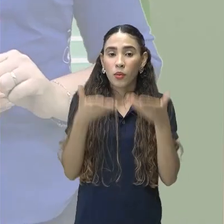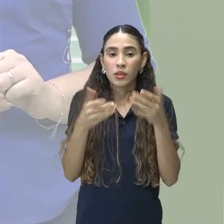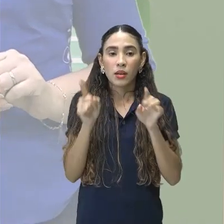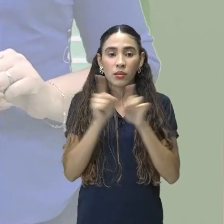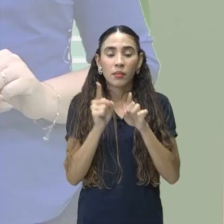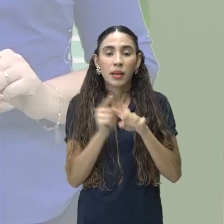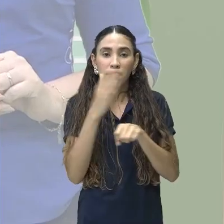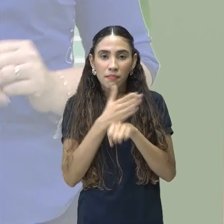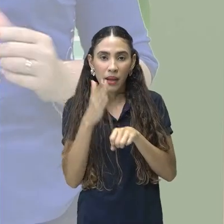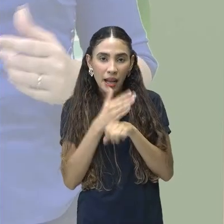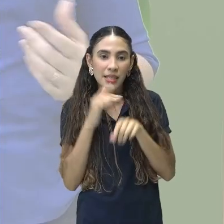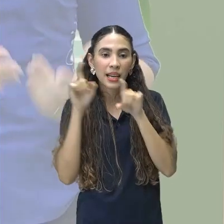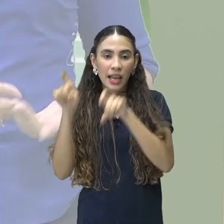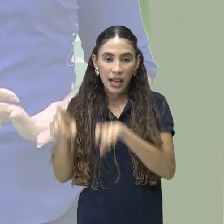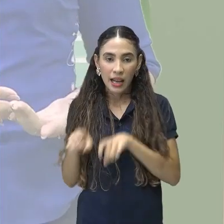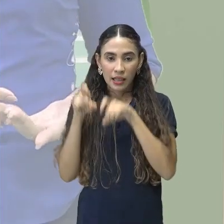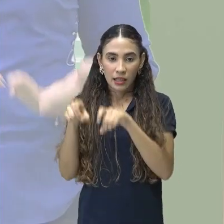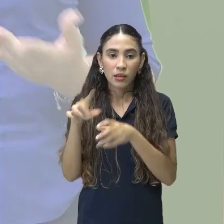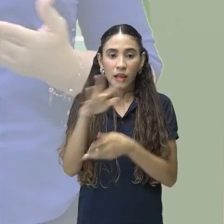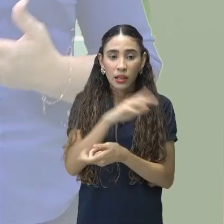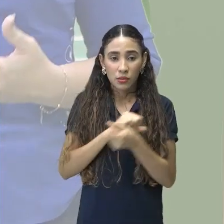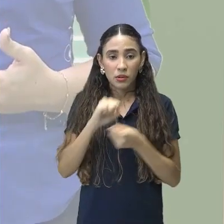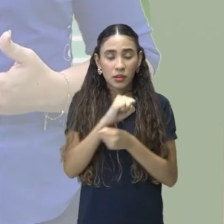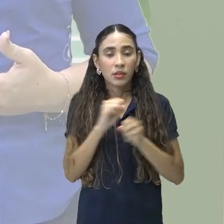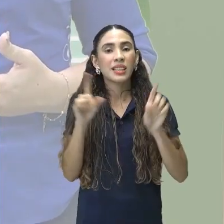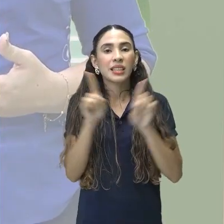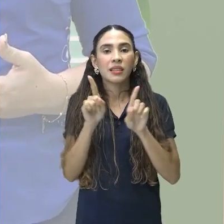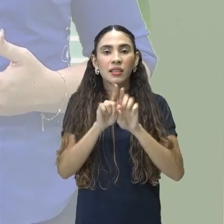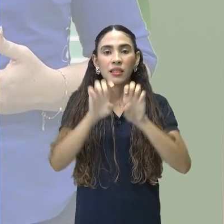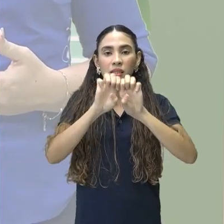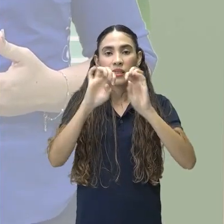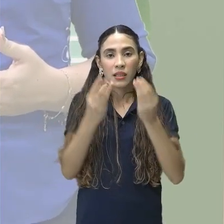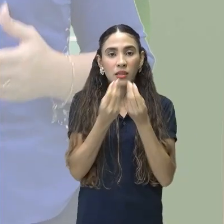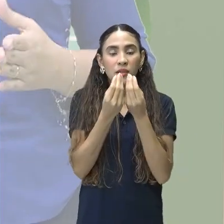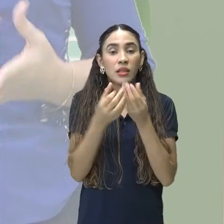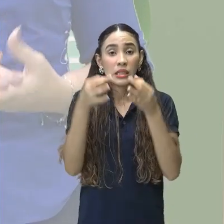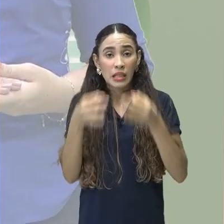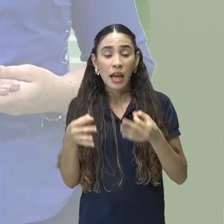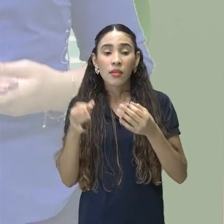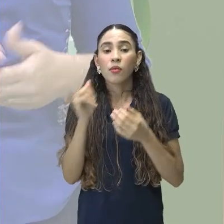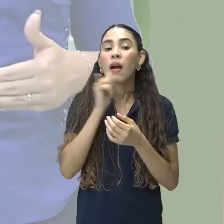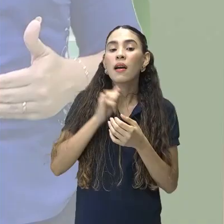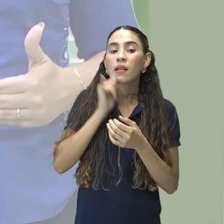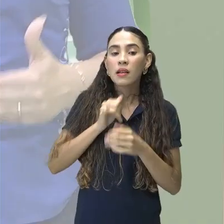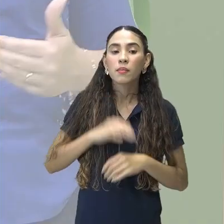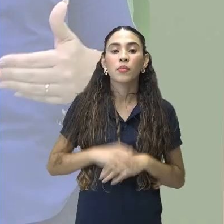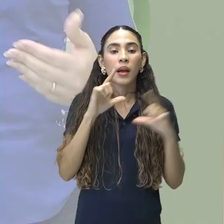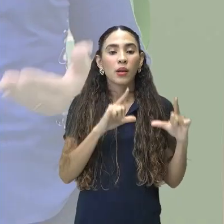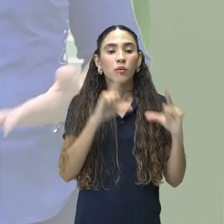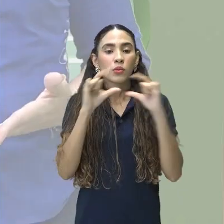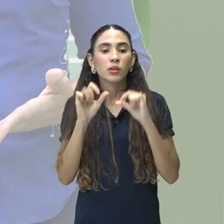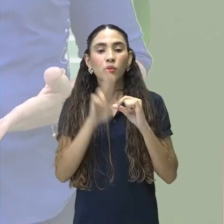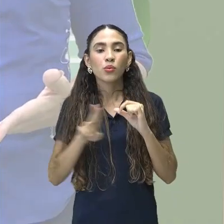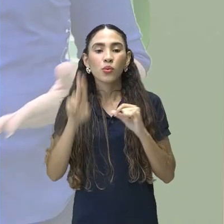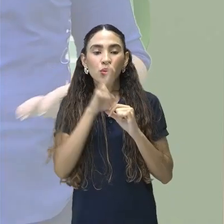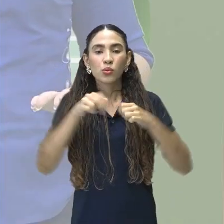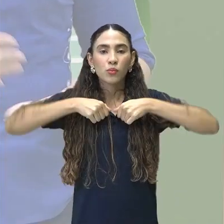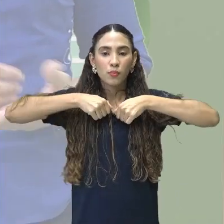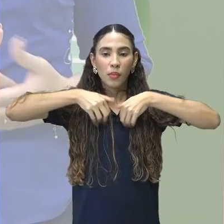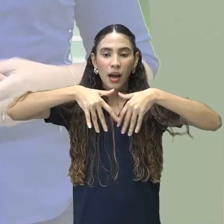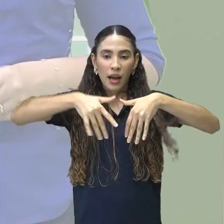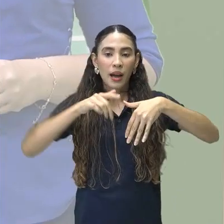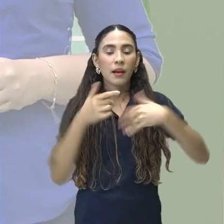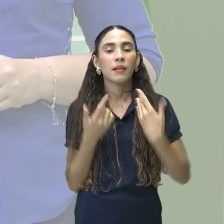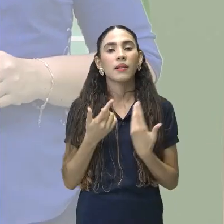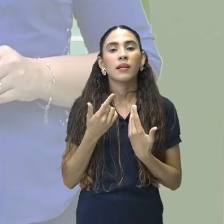de práticas agrícolas sustentáveis e ecologicamente corretas, por exemplo, reduzindo o uso de pesticidas